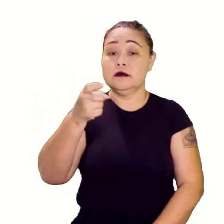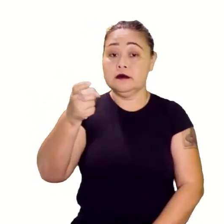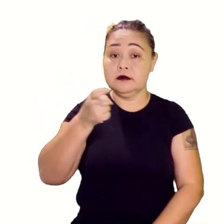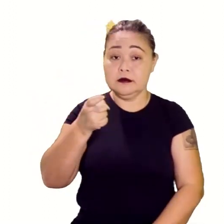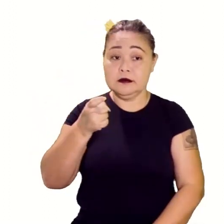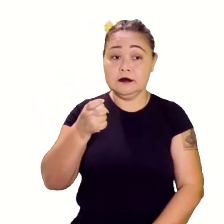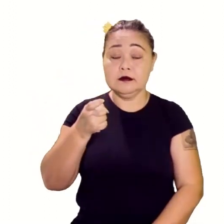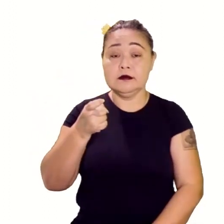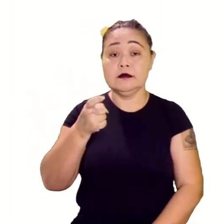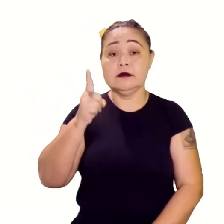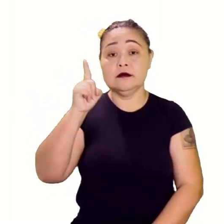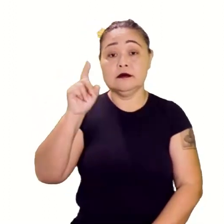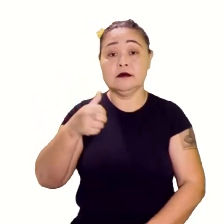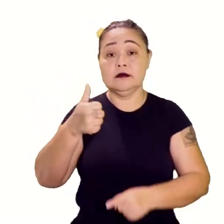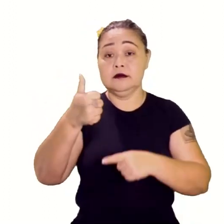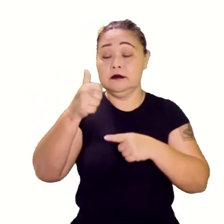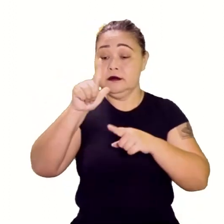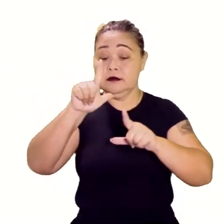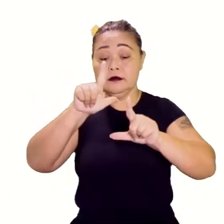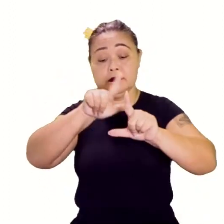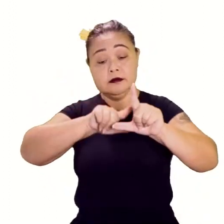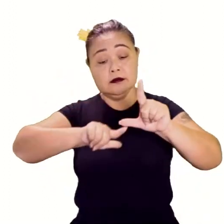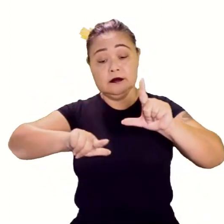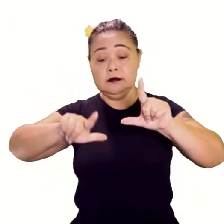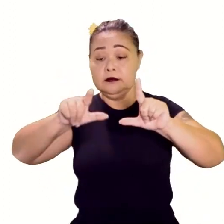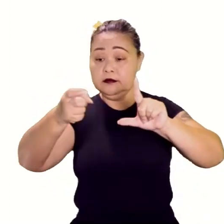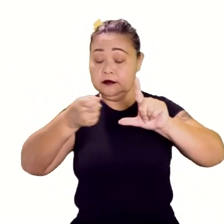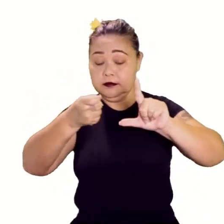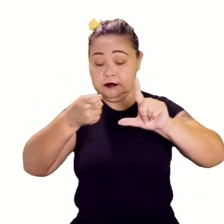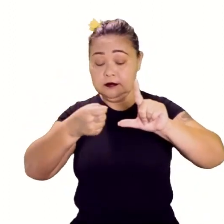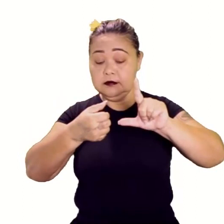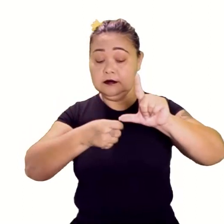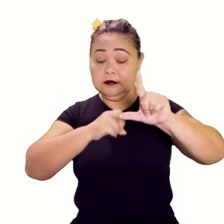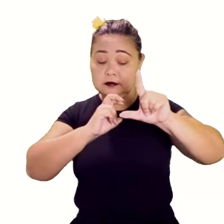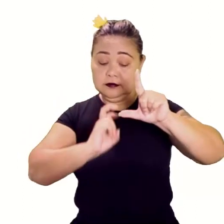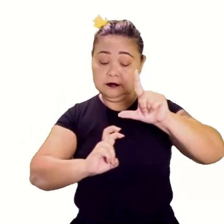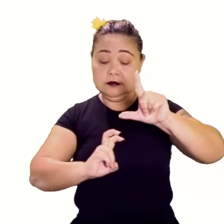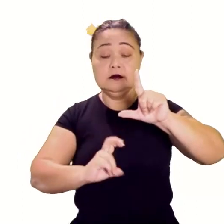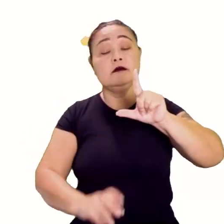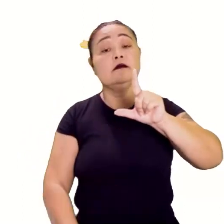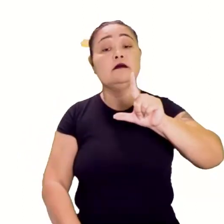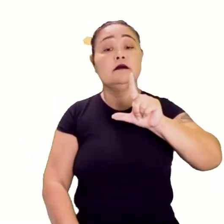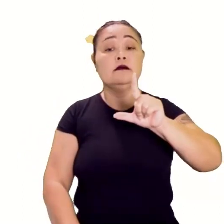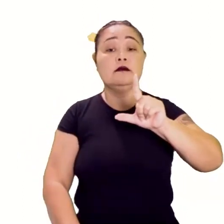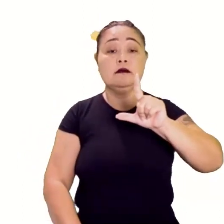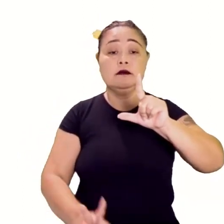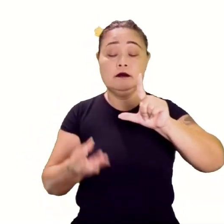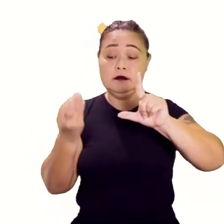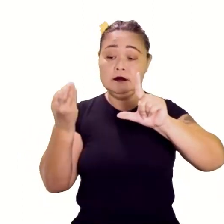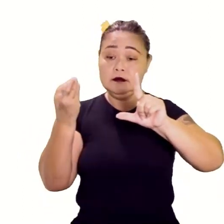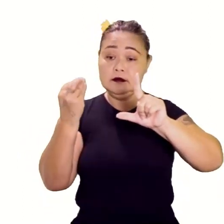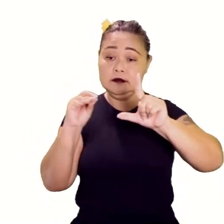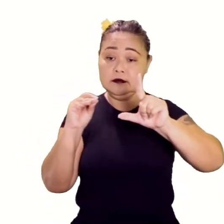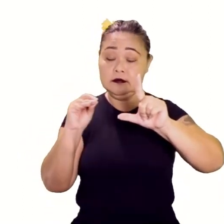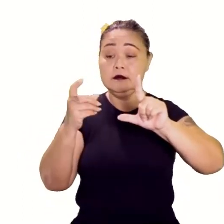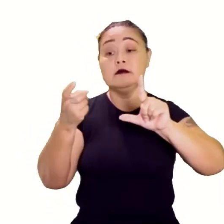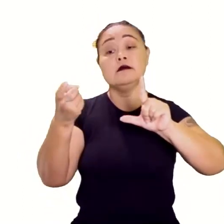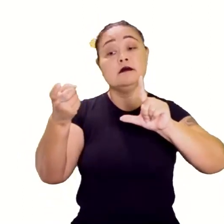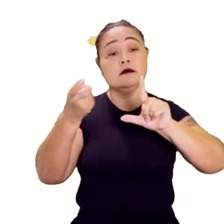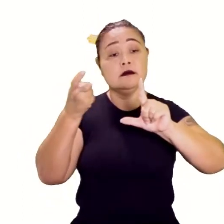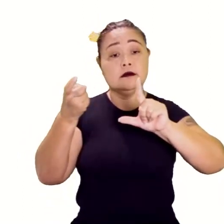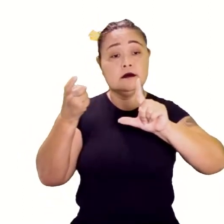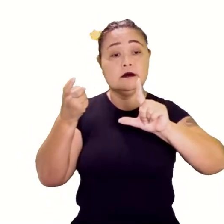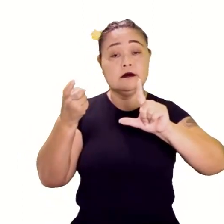de x é igual ao log de x na base 5. Eu estou dando os valores em